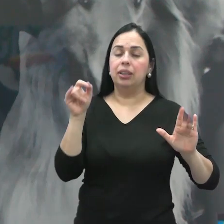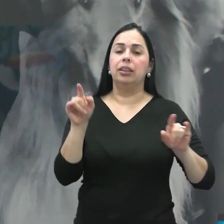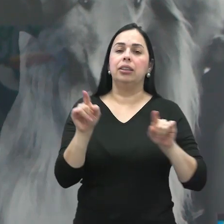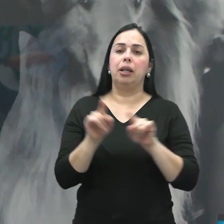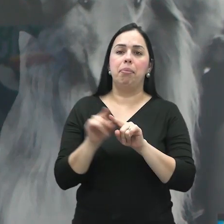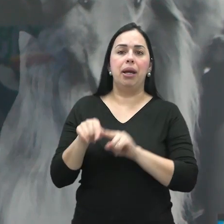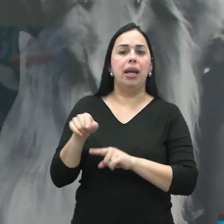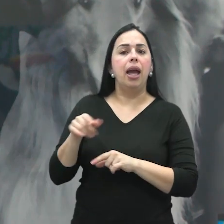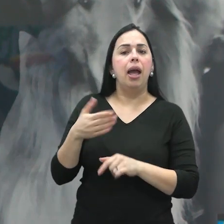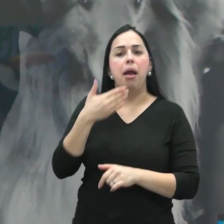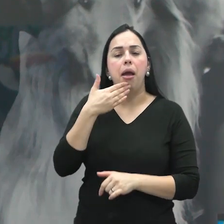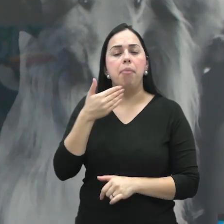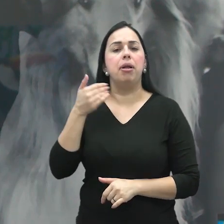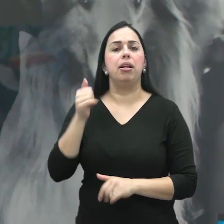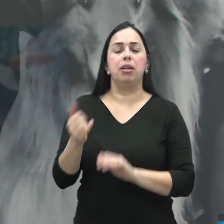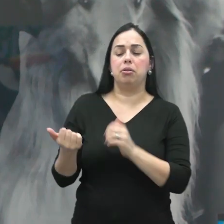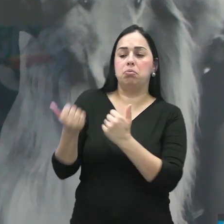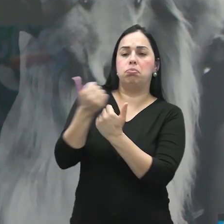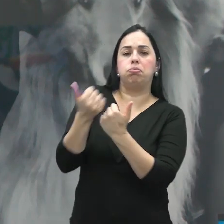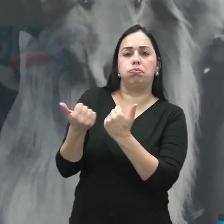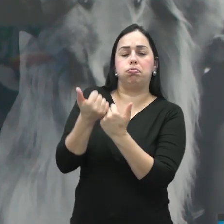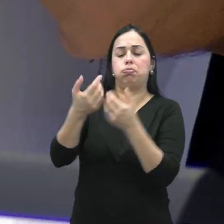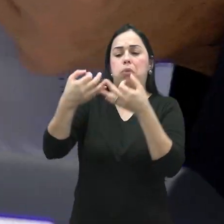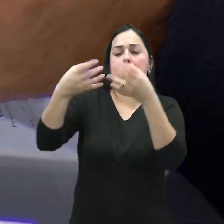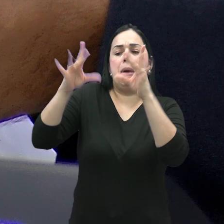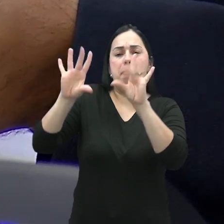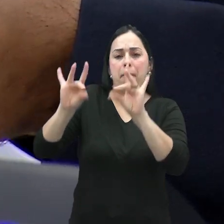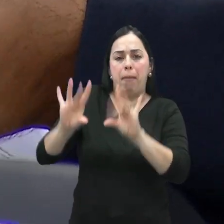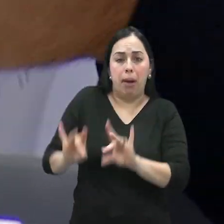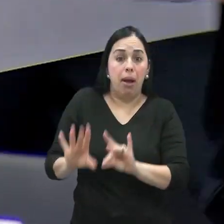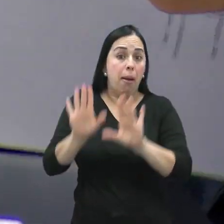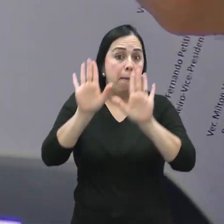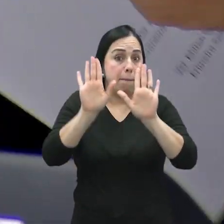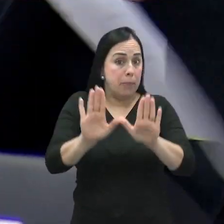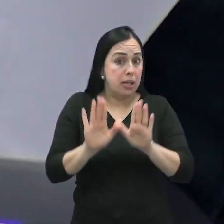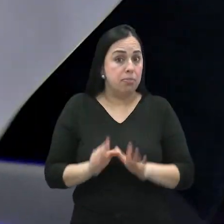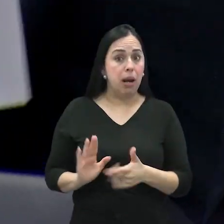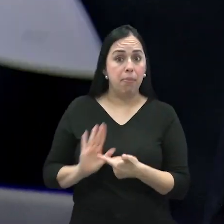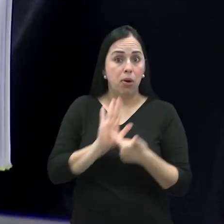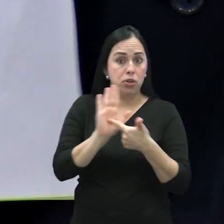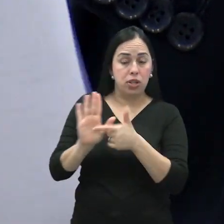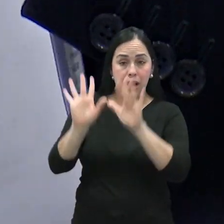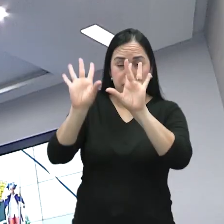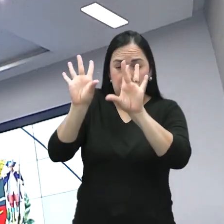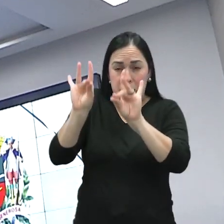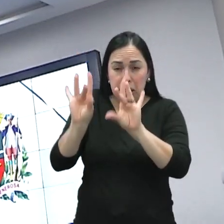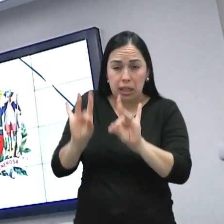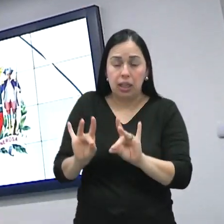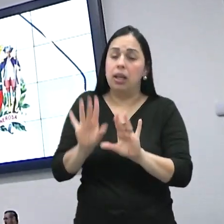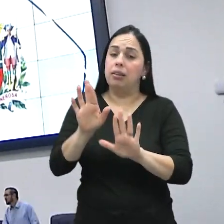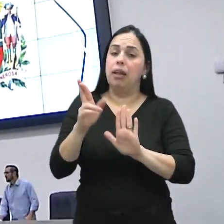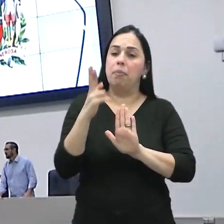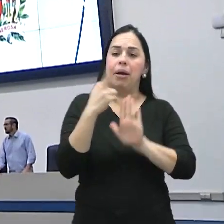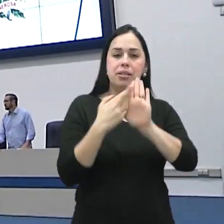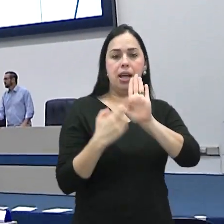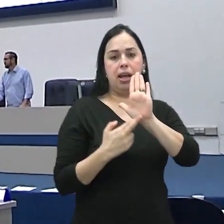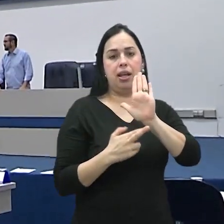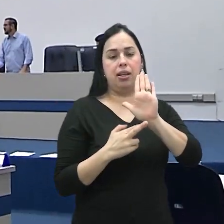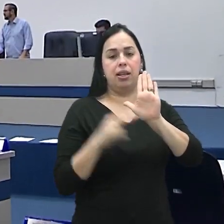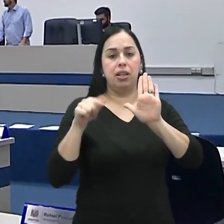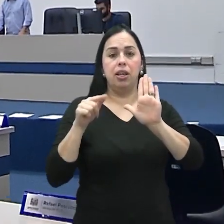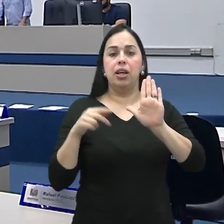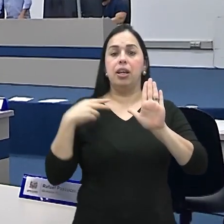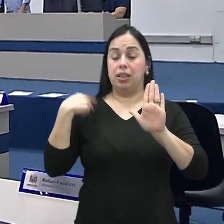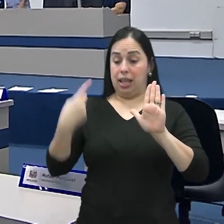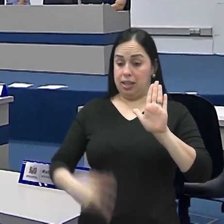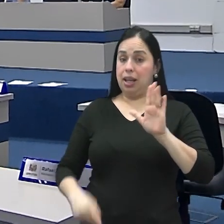uma funcionalidade melhor sendo um substitutivo. Mas para apresentar um substitutivo, existem regras definidas